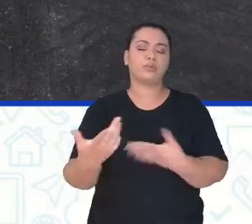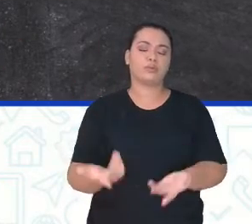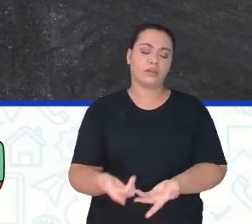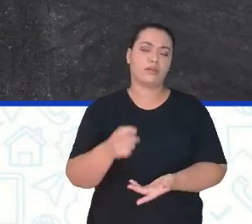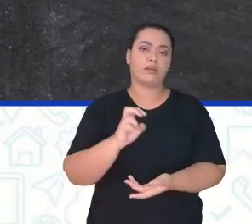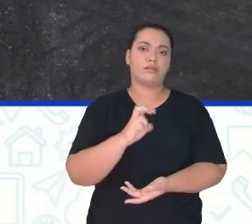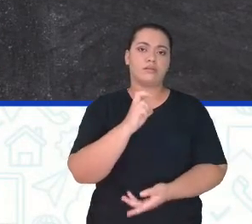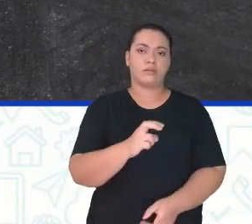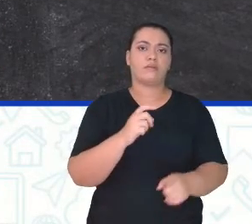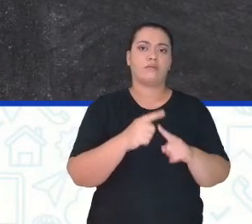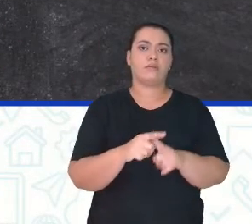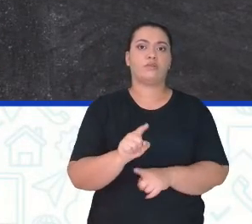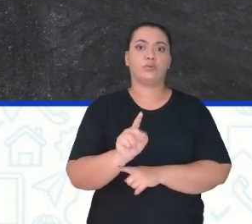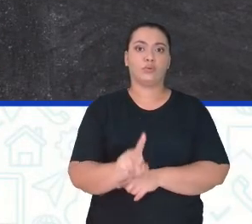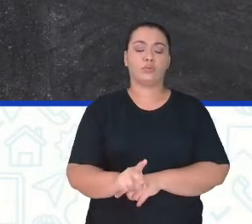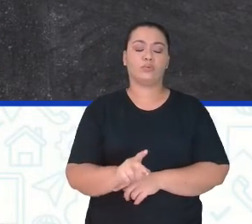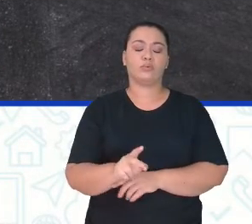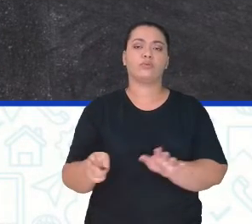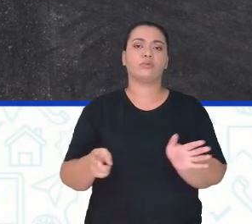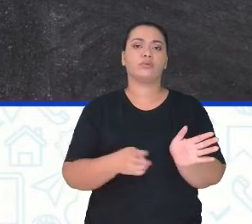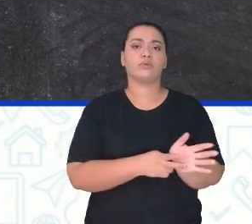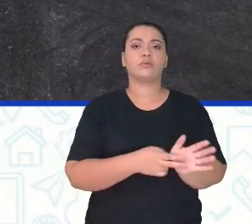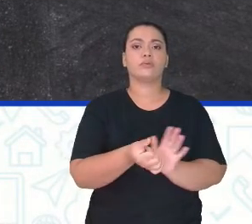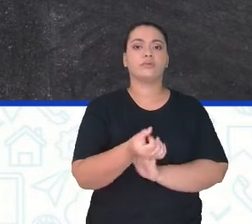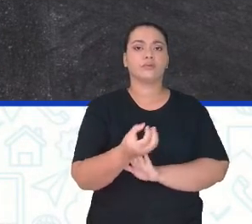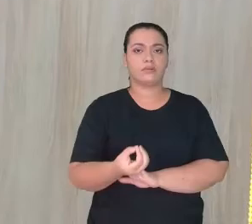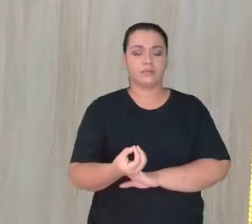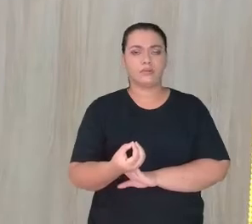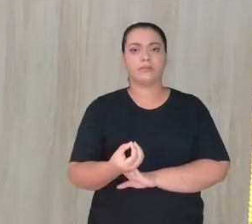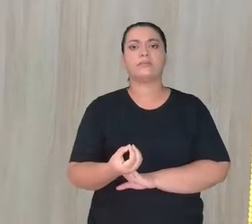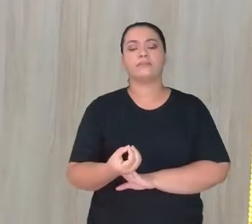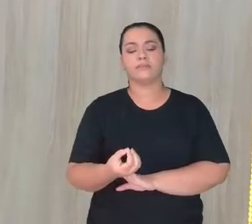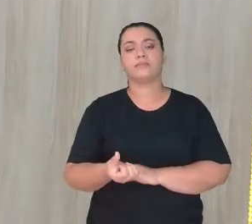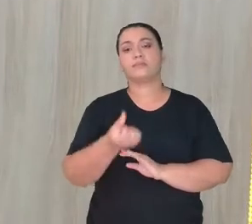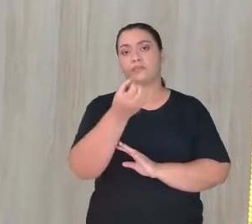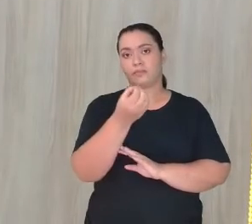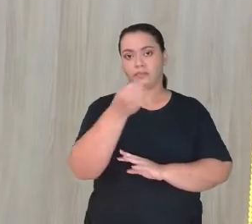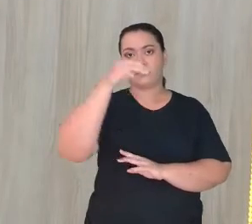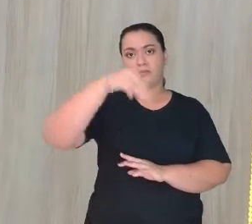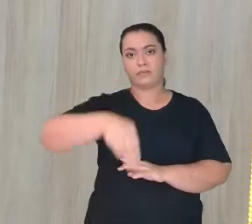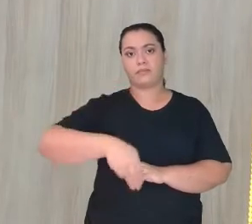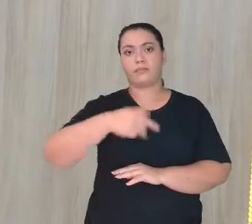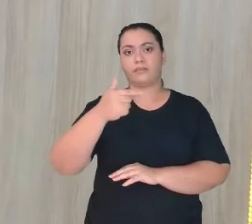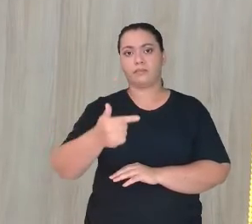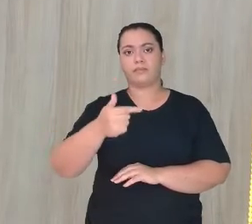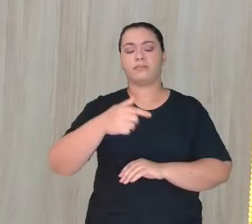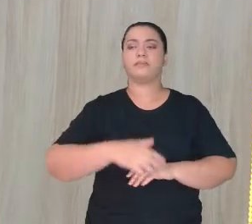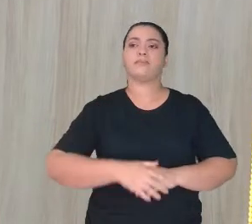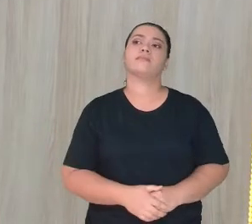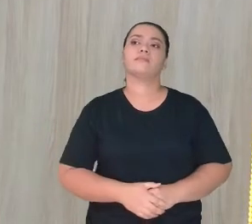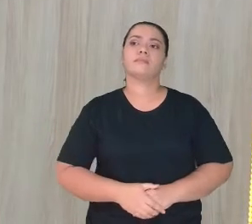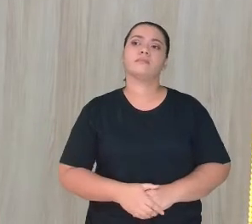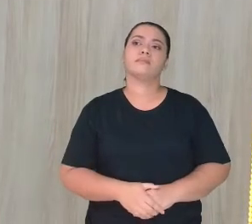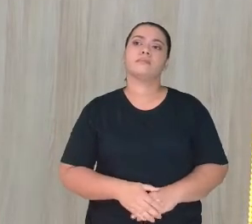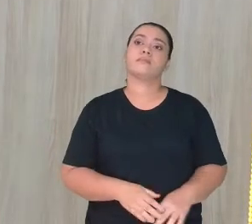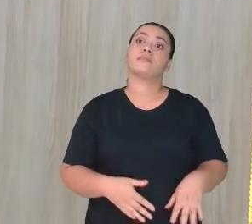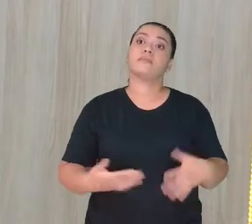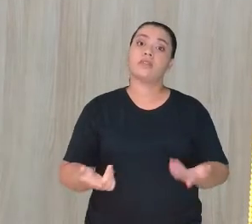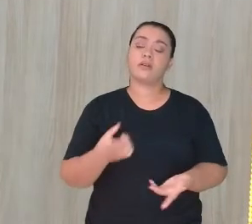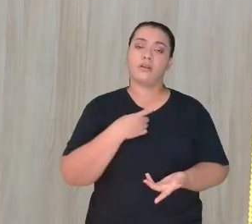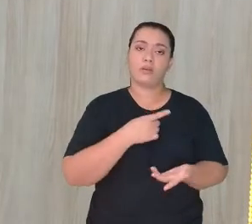vezes altura. E 5 vezes 12 dá igual a 60. Você vai colocar aí 60 na parte azul. Então, se eu